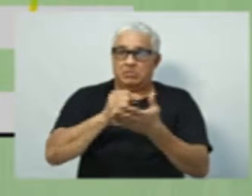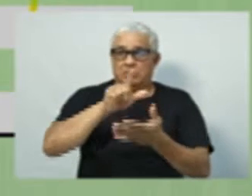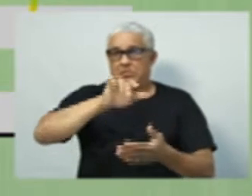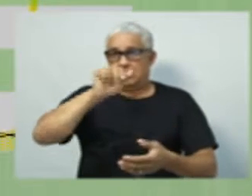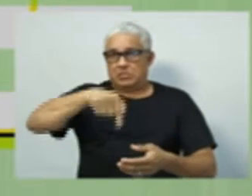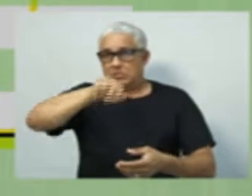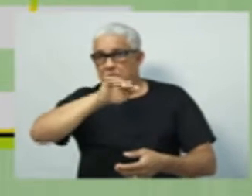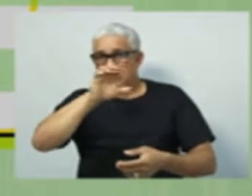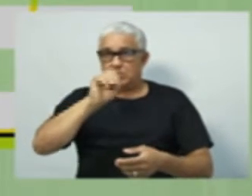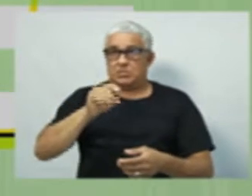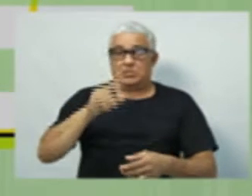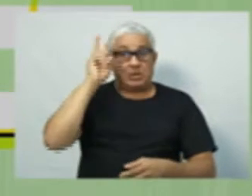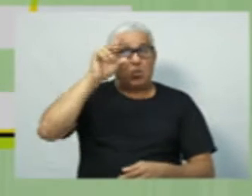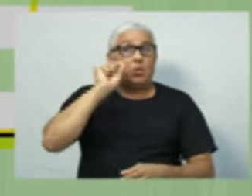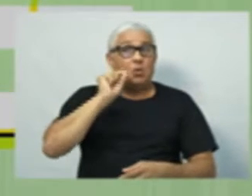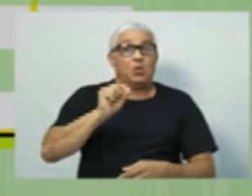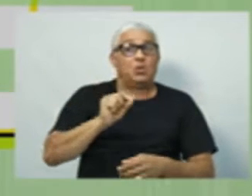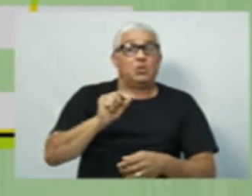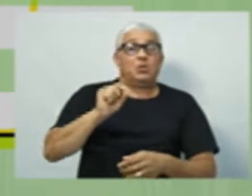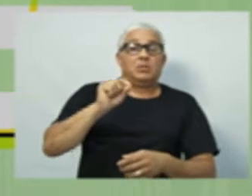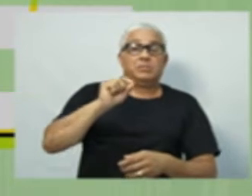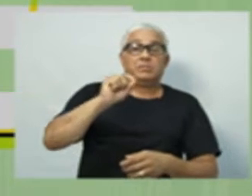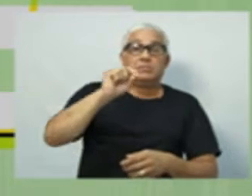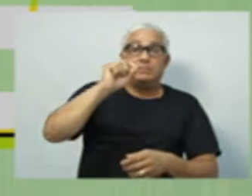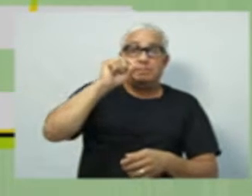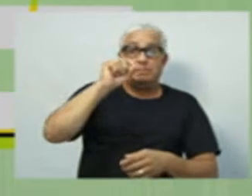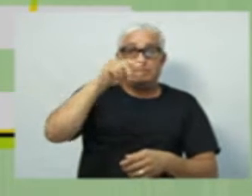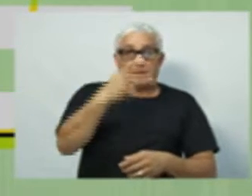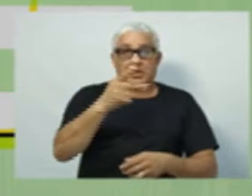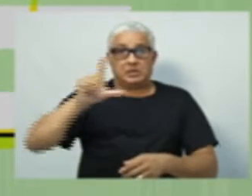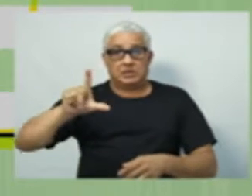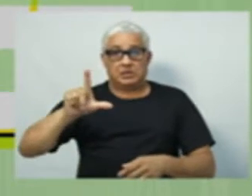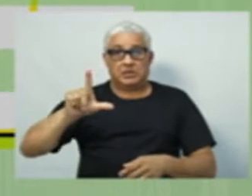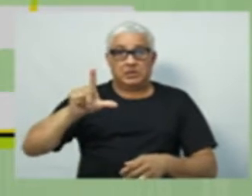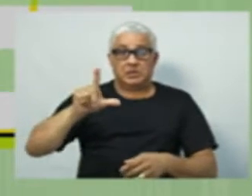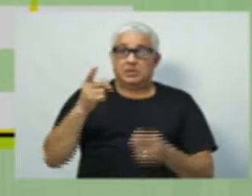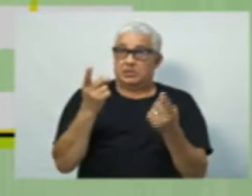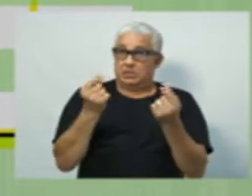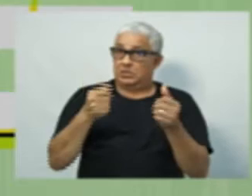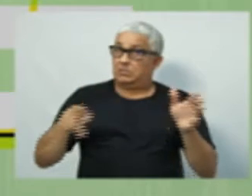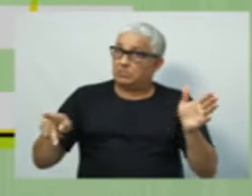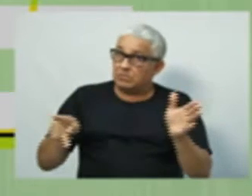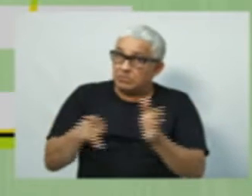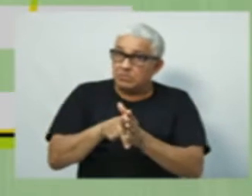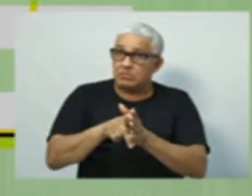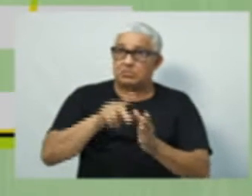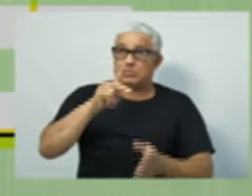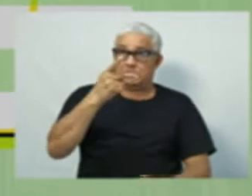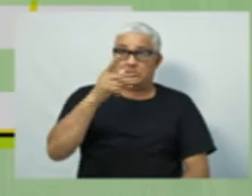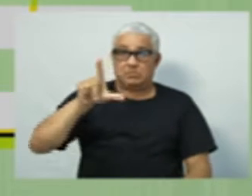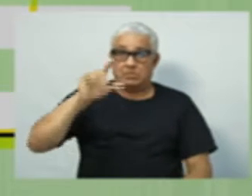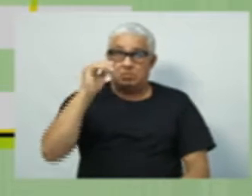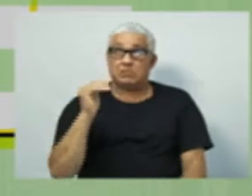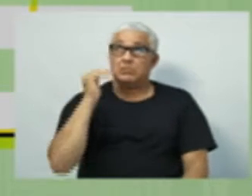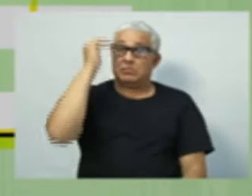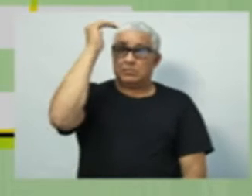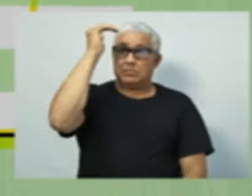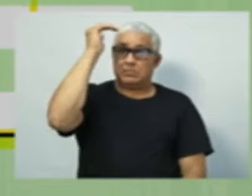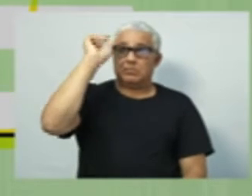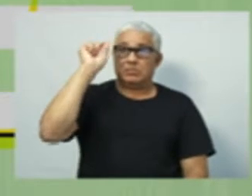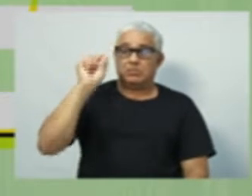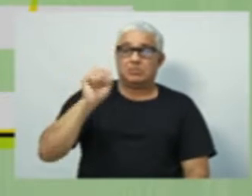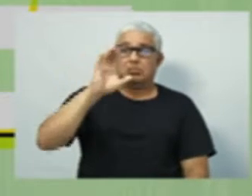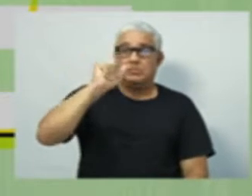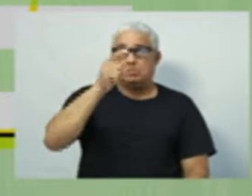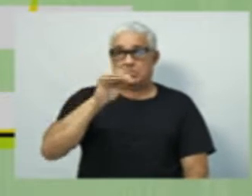patrimônio líquido é o que nós chamamos de capital próprio e é do patrimônio líquido pra cima é o que nós chamamos de